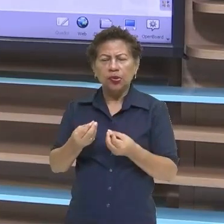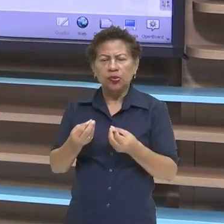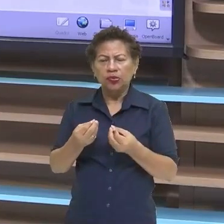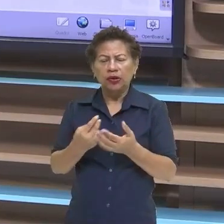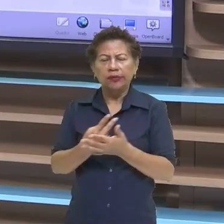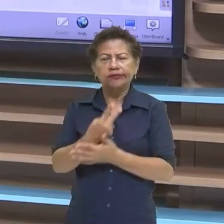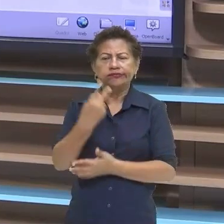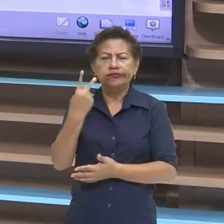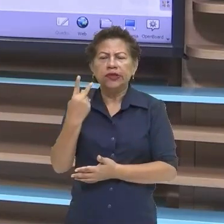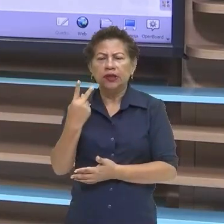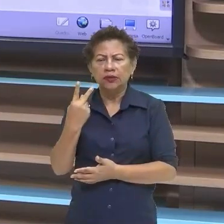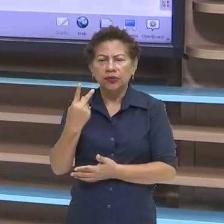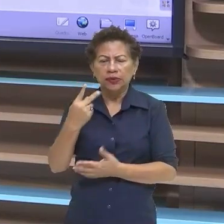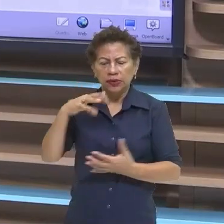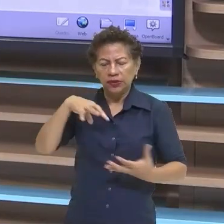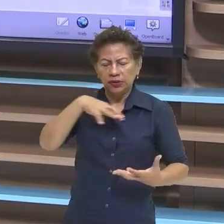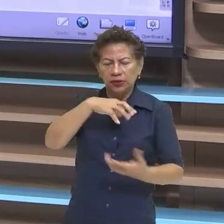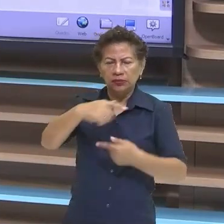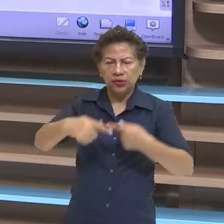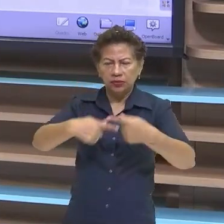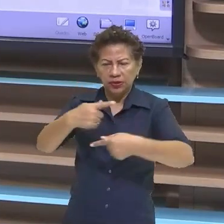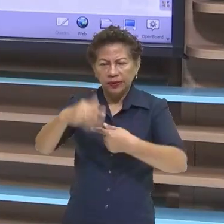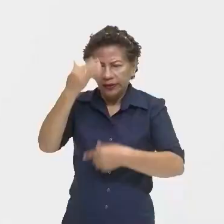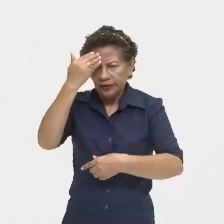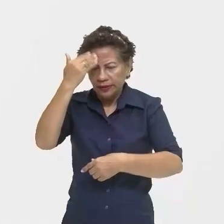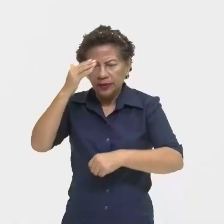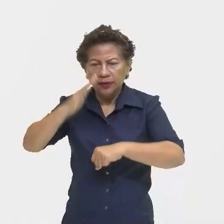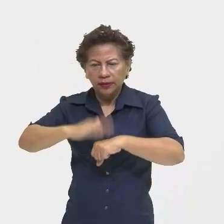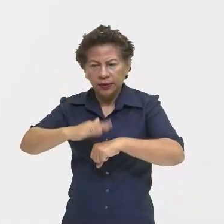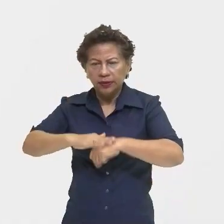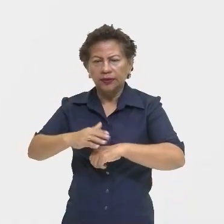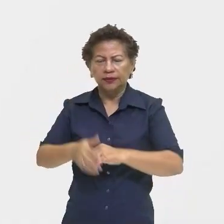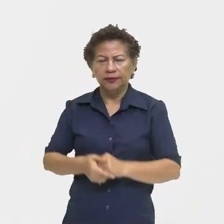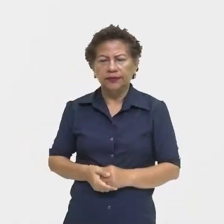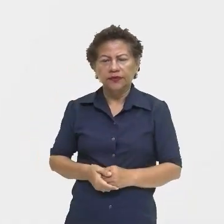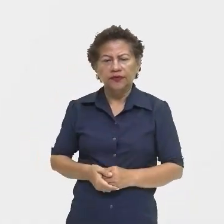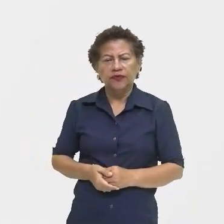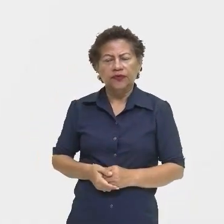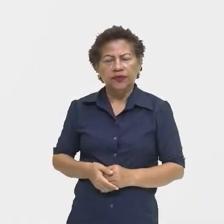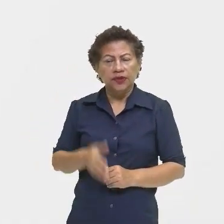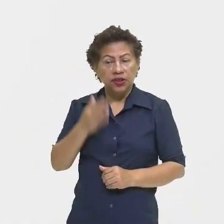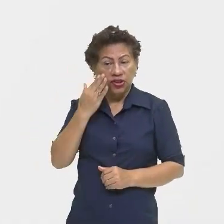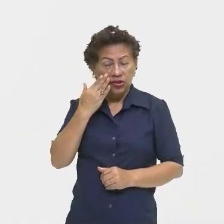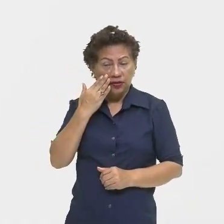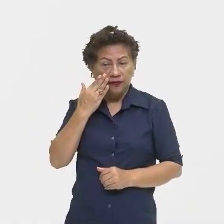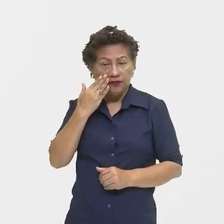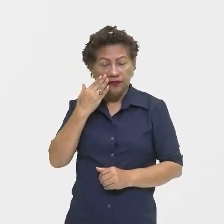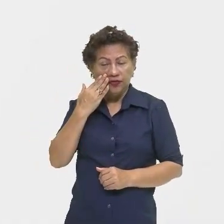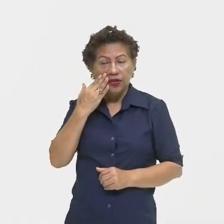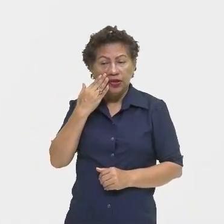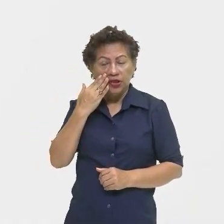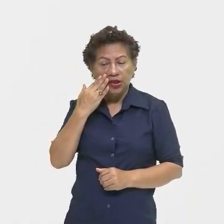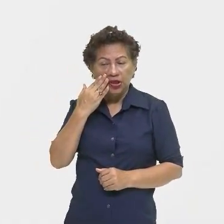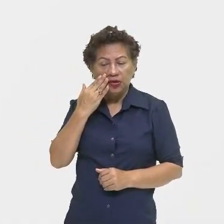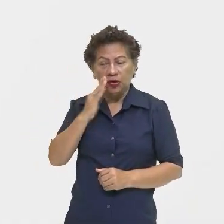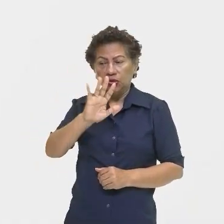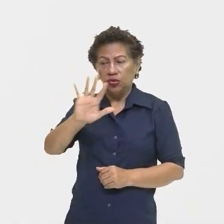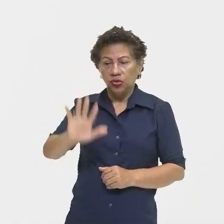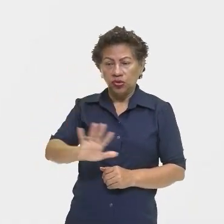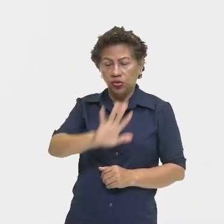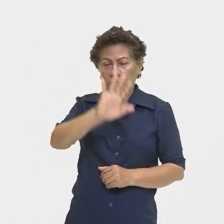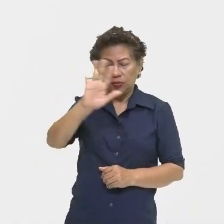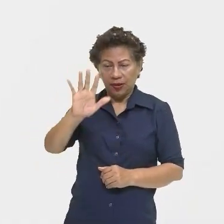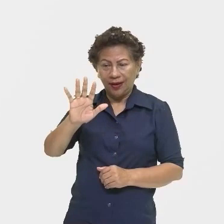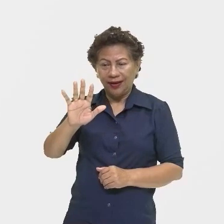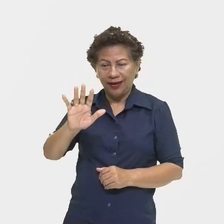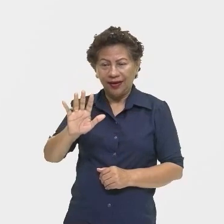é globalização, para a gente entender um pouquinho mais. A gente já viu nesses mapas, né, sobre essas distâncias aí no mundo que elas